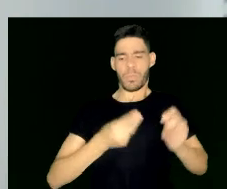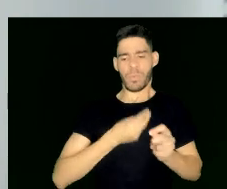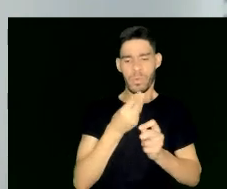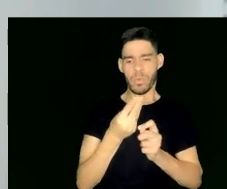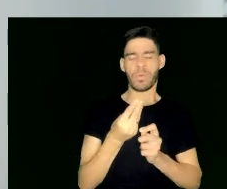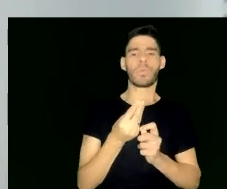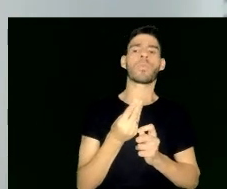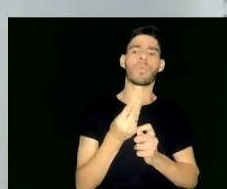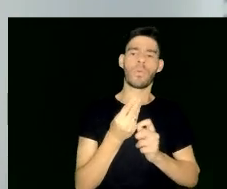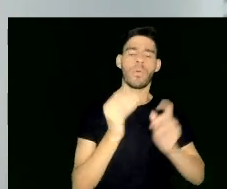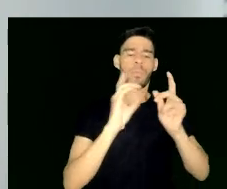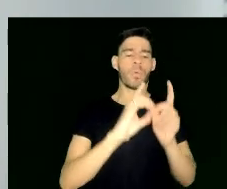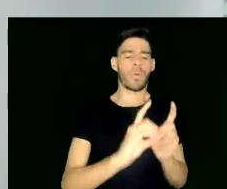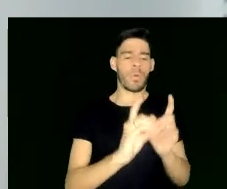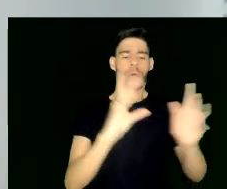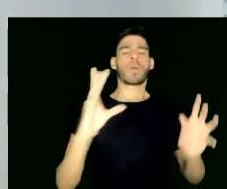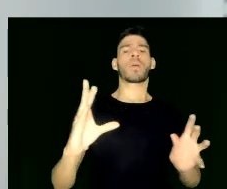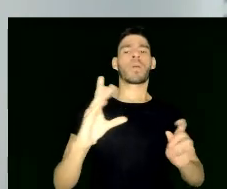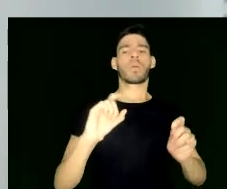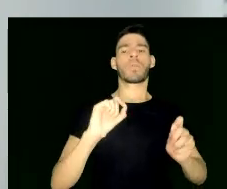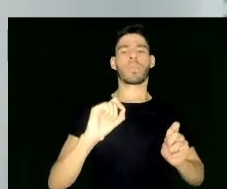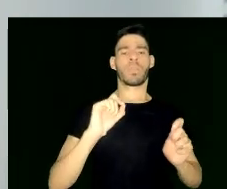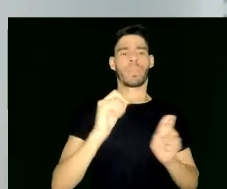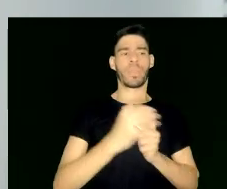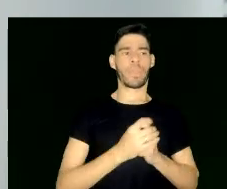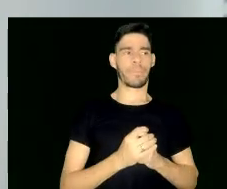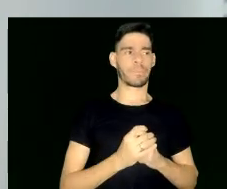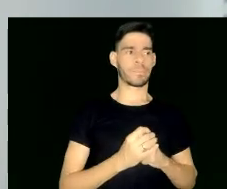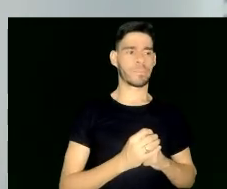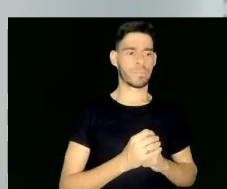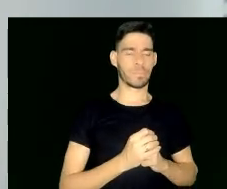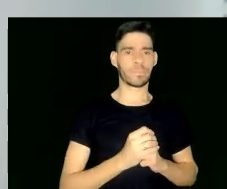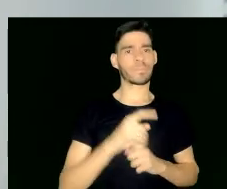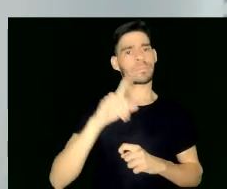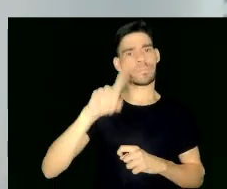ou fórmulas pelos quais as democracias